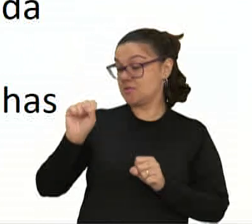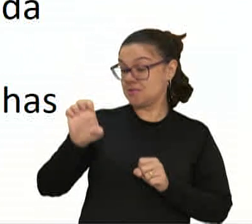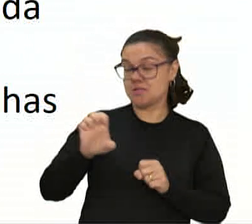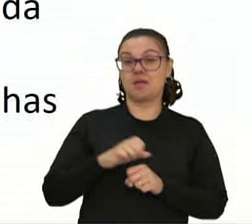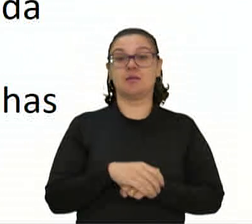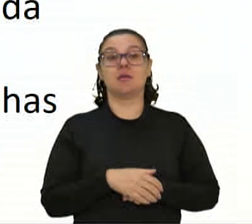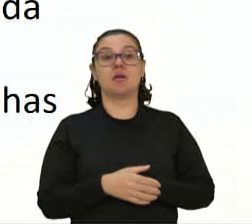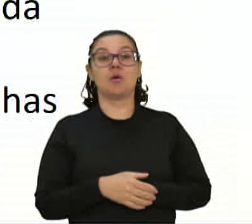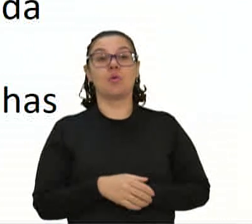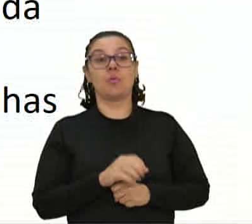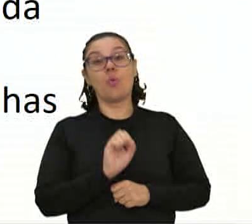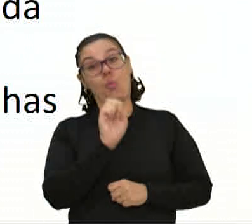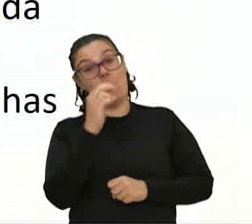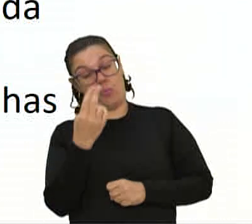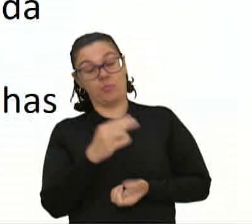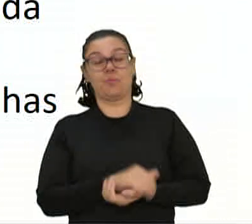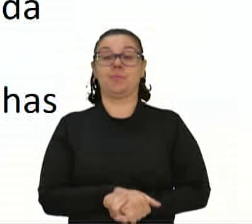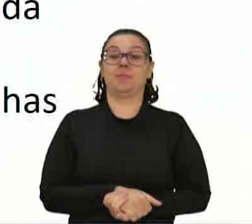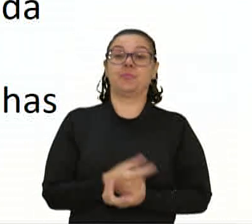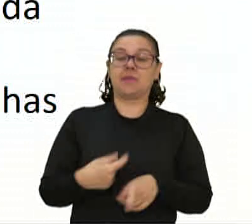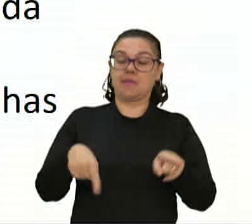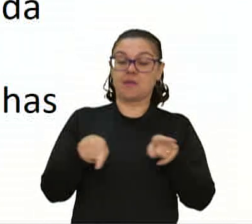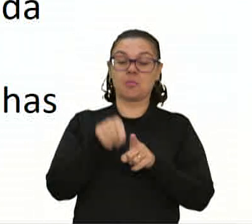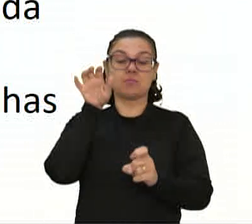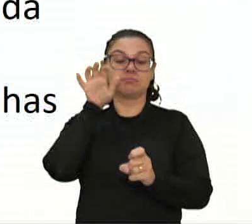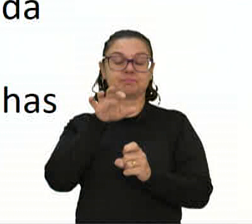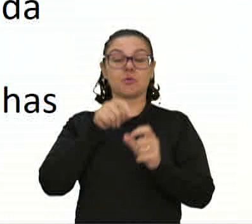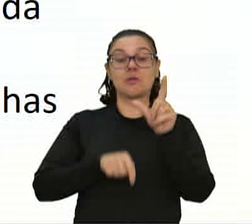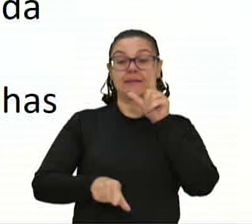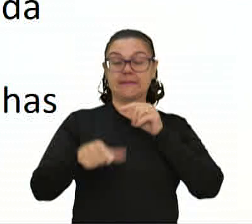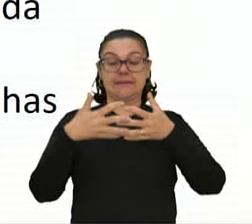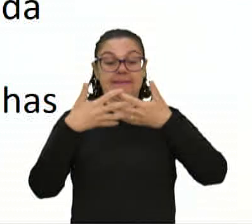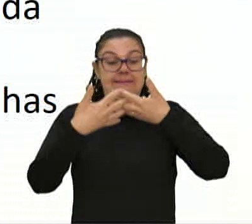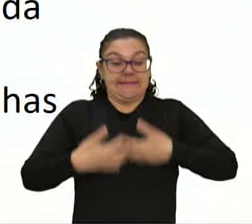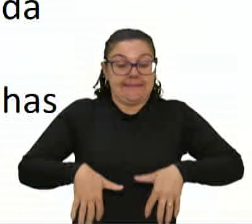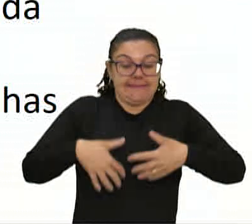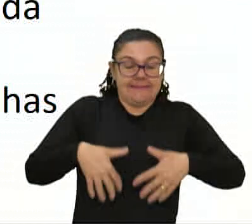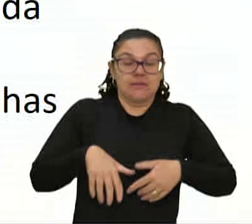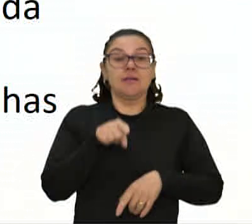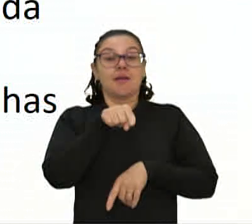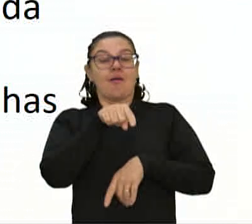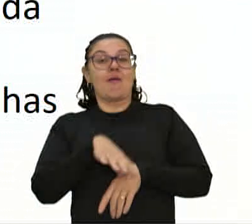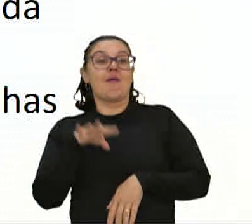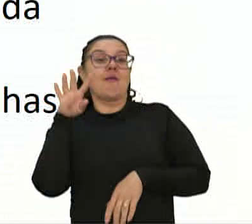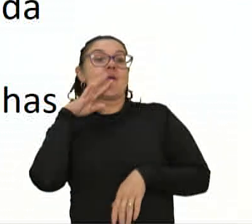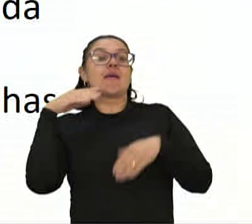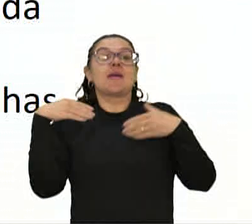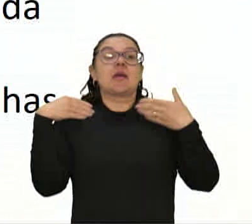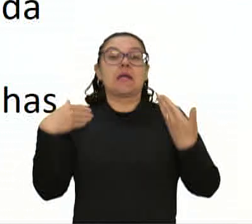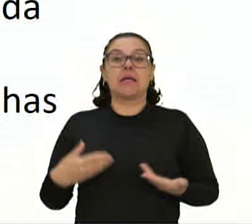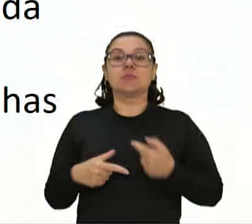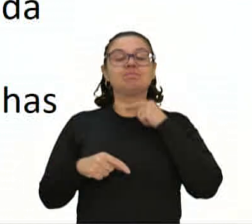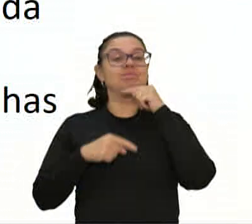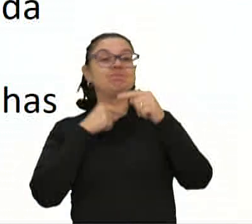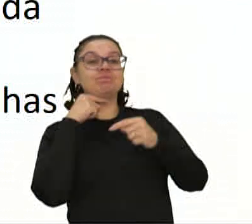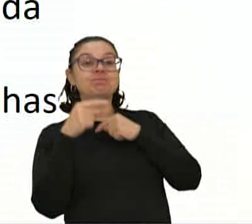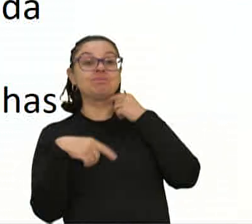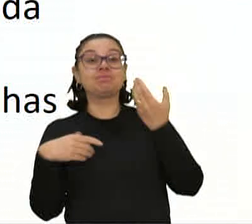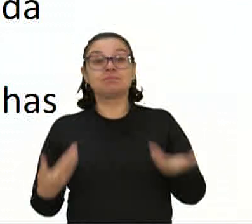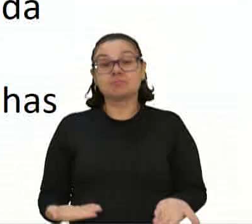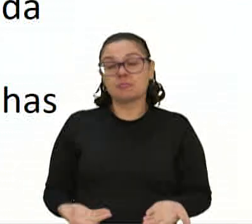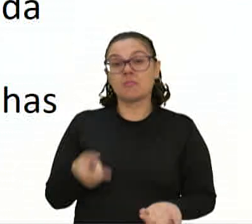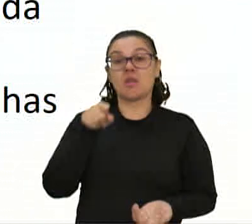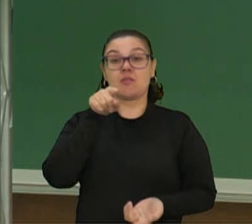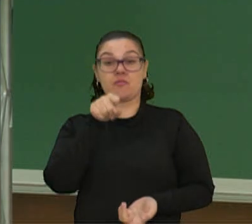condicionantes se ou, implicam uma escolha terrível. E olha que interessante, quem não hesita diante das escolhas da vida,